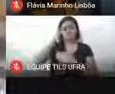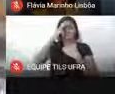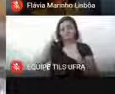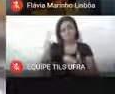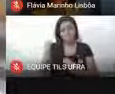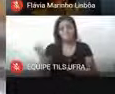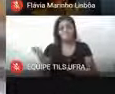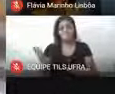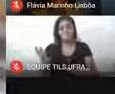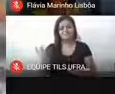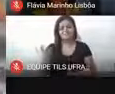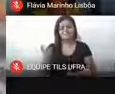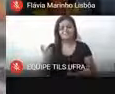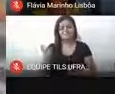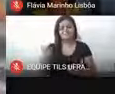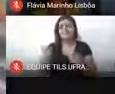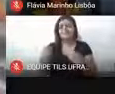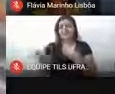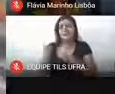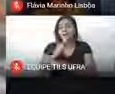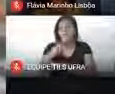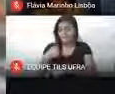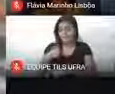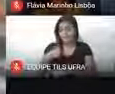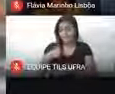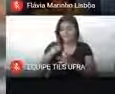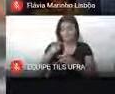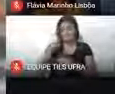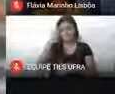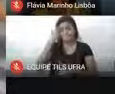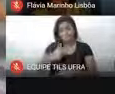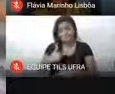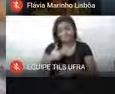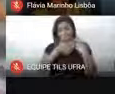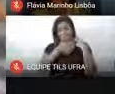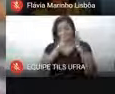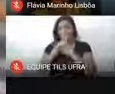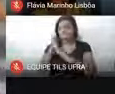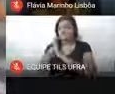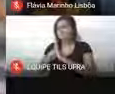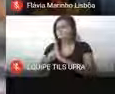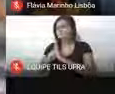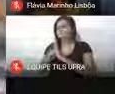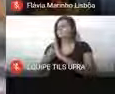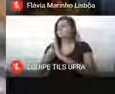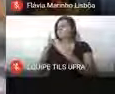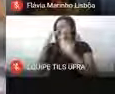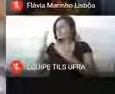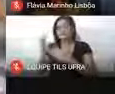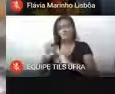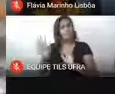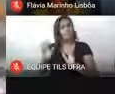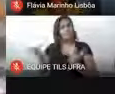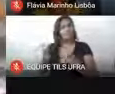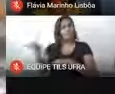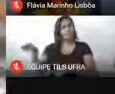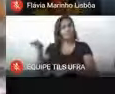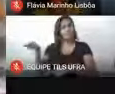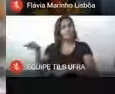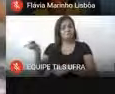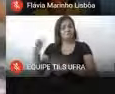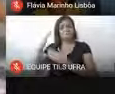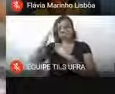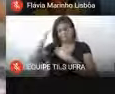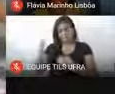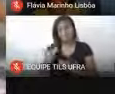deveria agradecer, né? Mas ela agradeceu, agradeceu a atenção, agradeceu ser vista pela